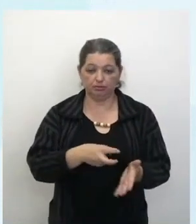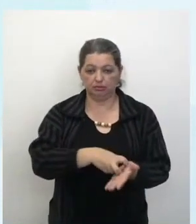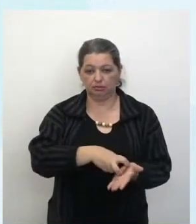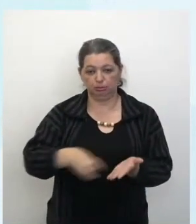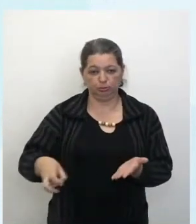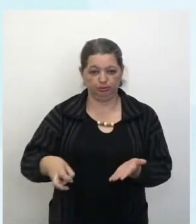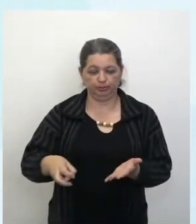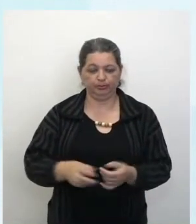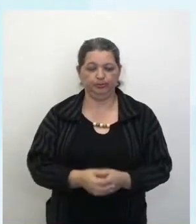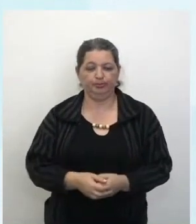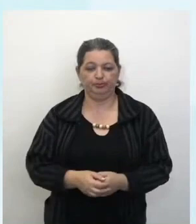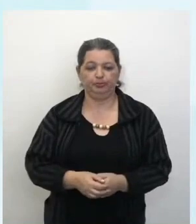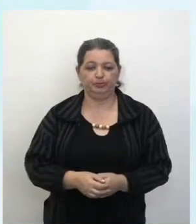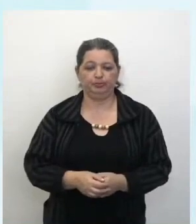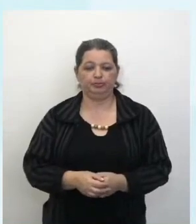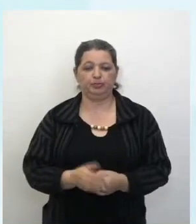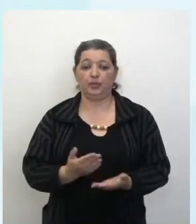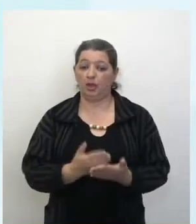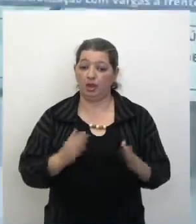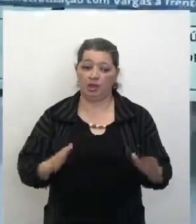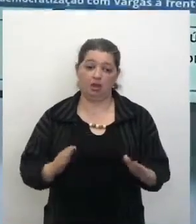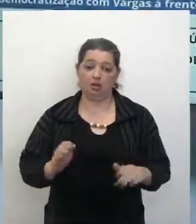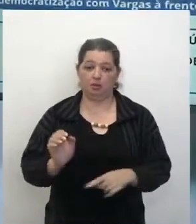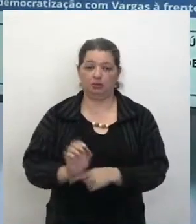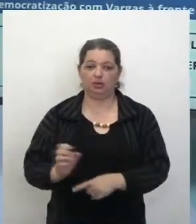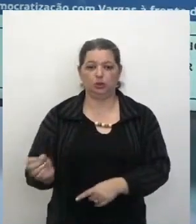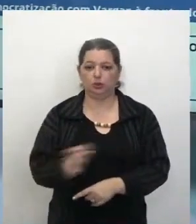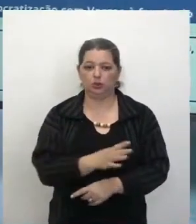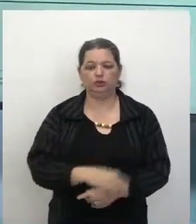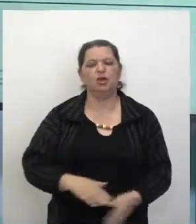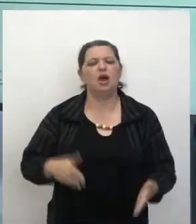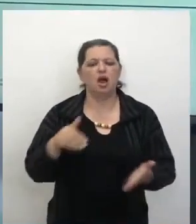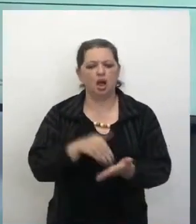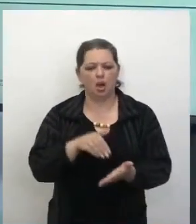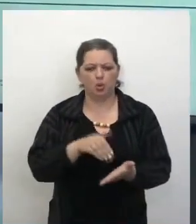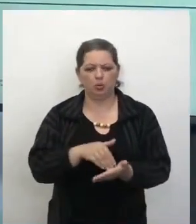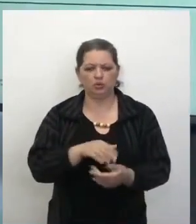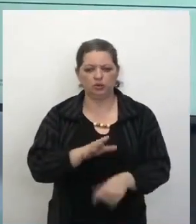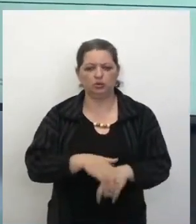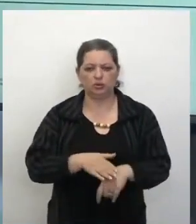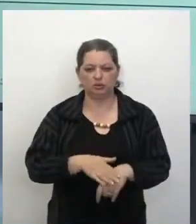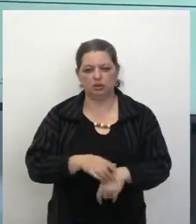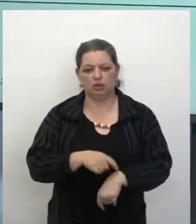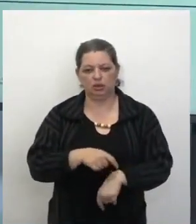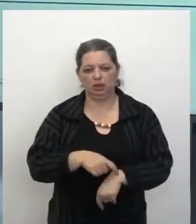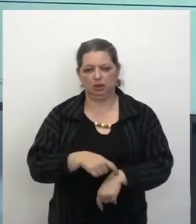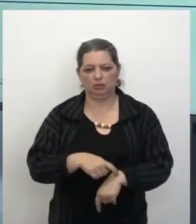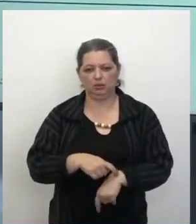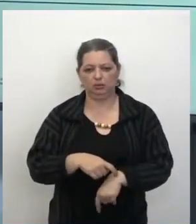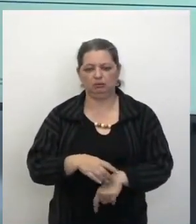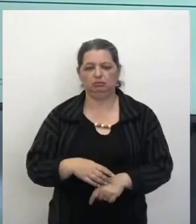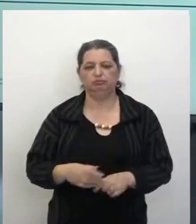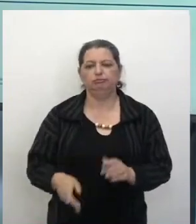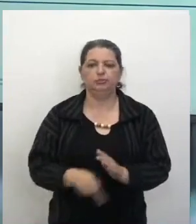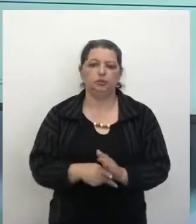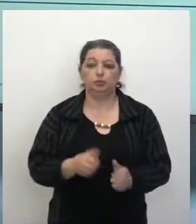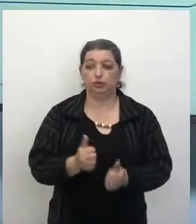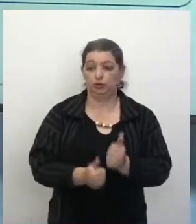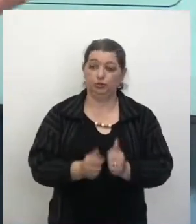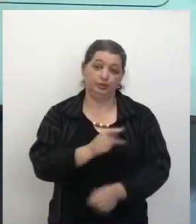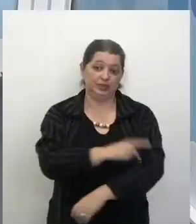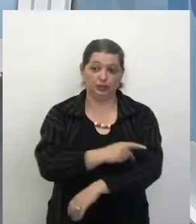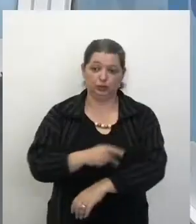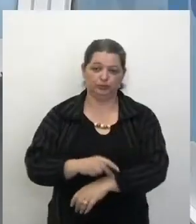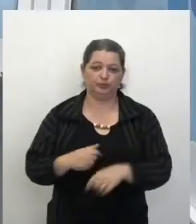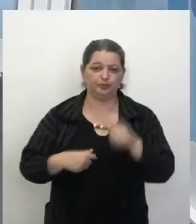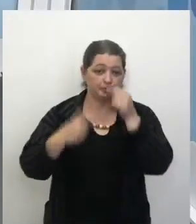o estado novo gente vamos aqui para última última dá tempo da gente fazer o nosso último jogo pedagógico Thiagão